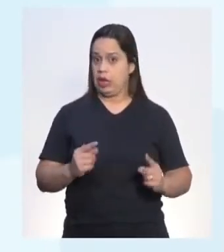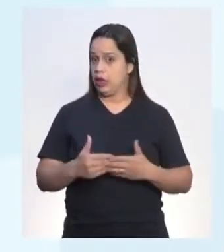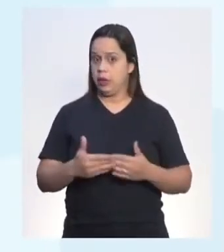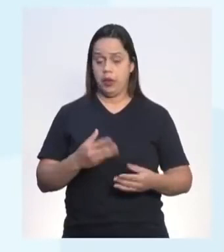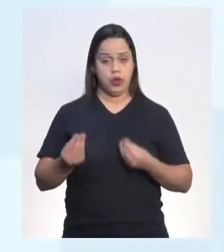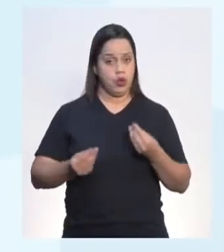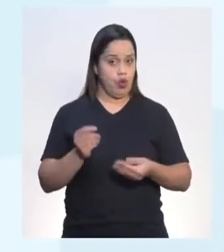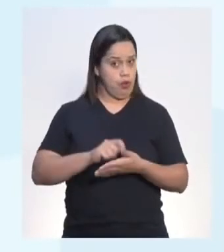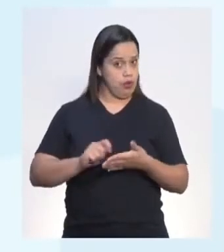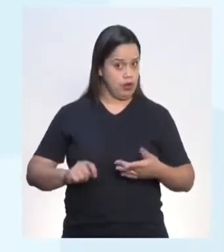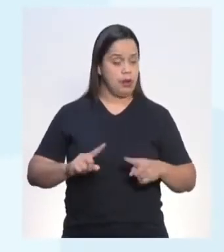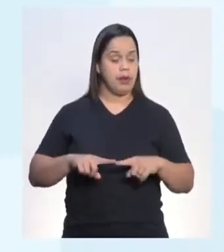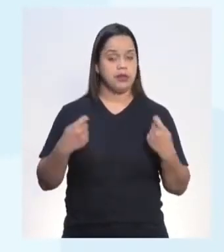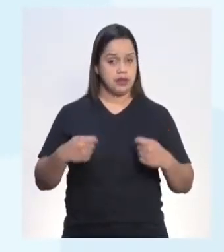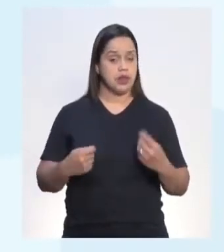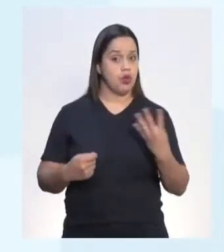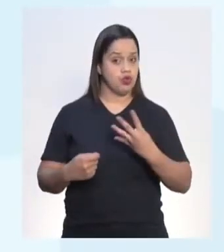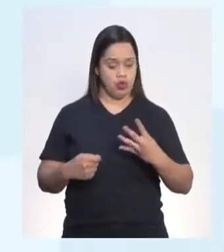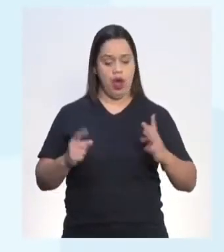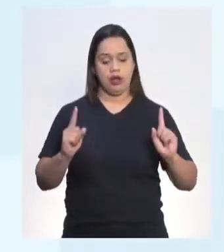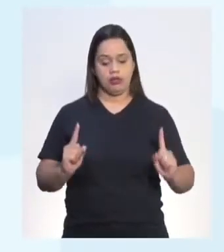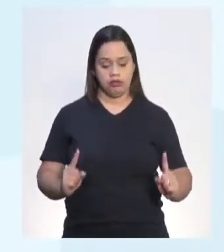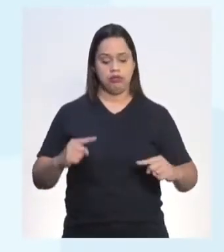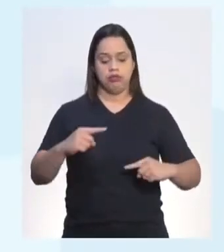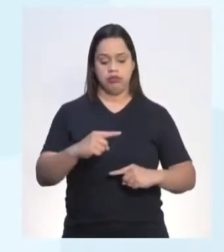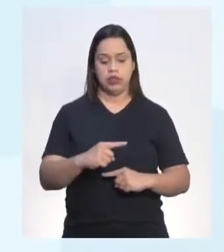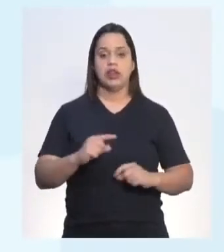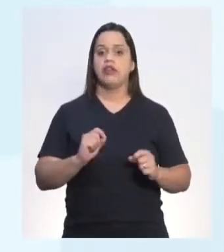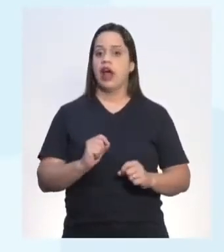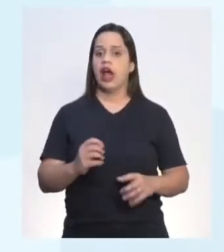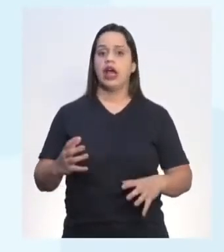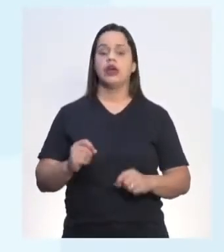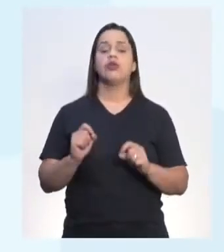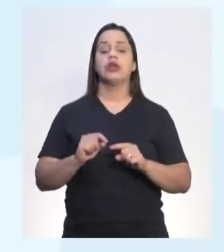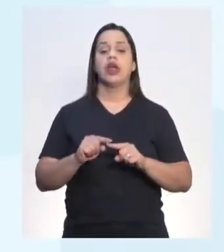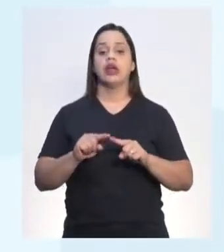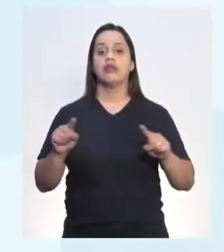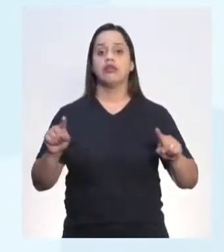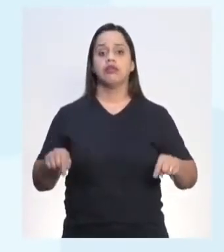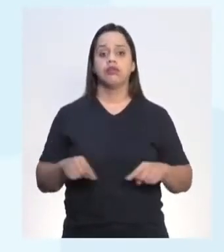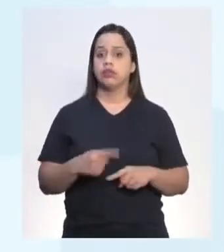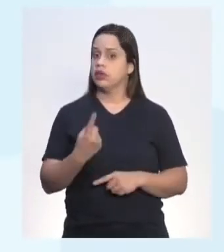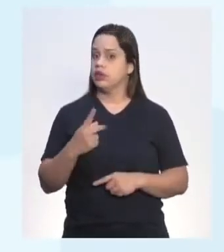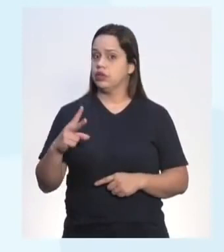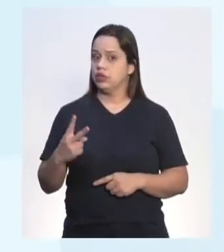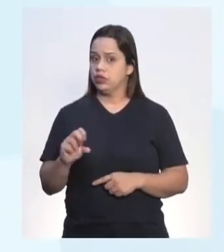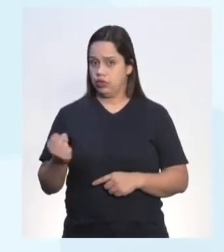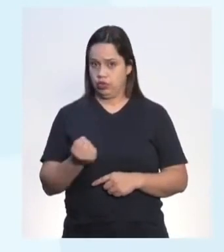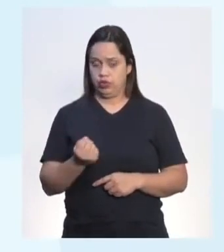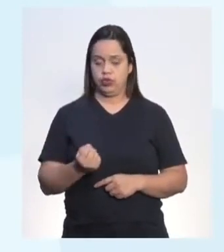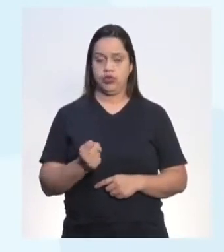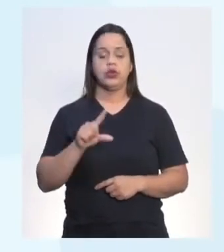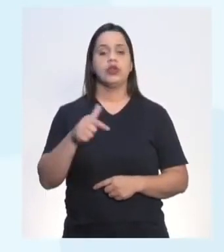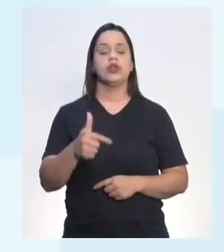escolher de anotar, mas tem que anotar os 4, e vai igualar 128 metros, só 128. Vai fazer